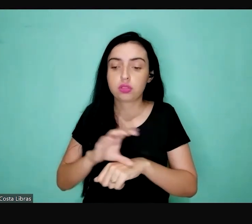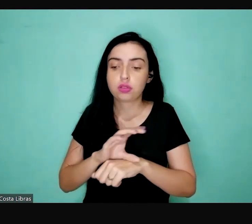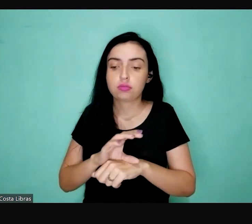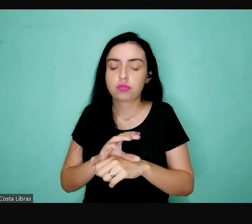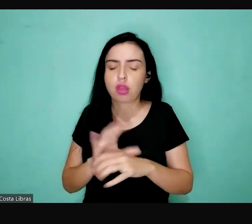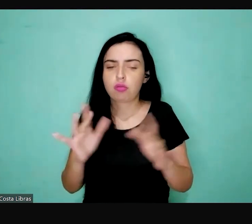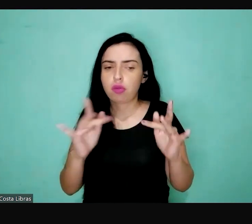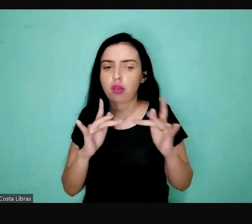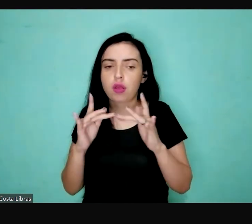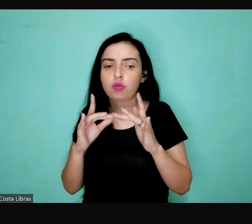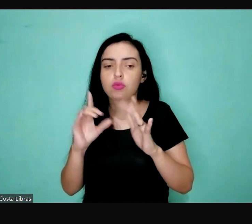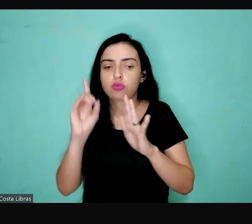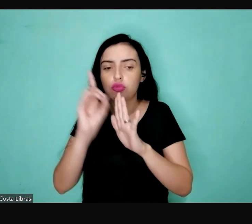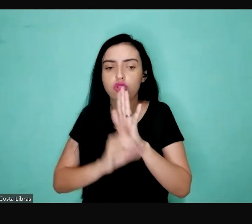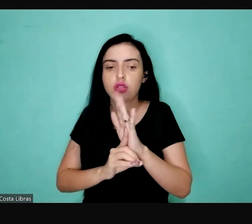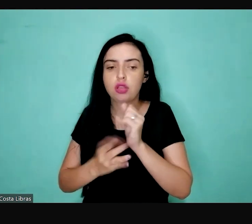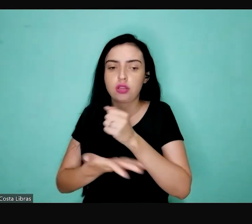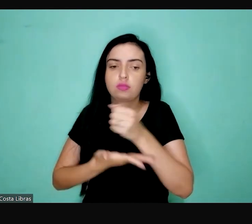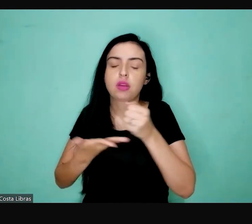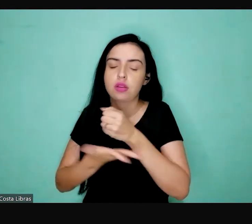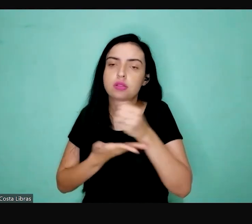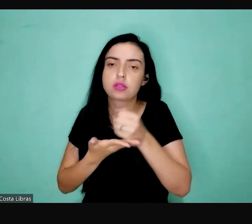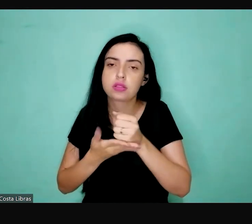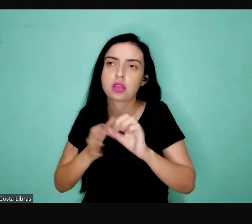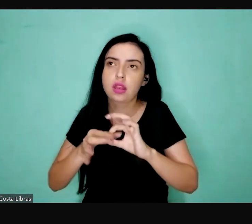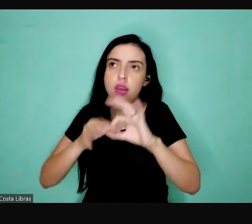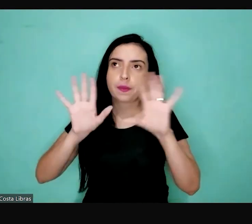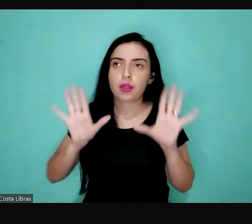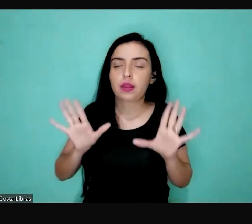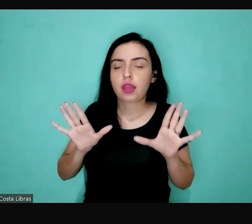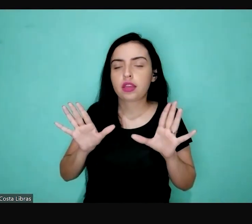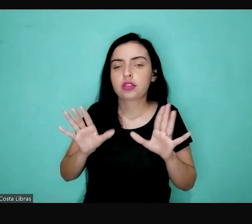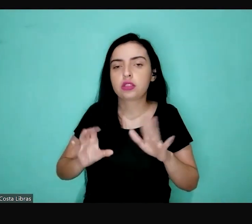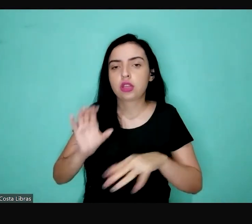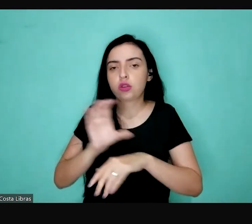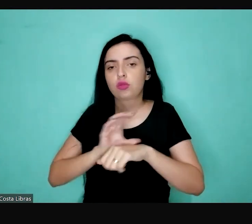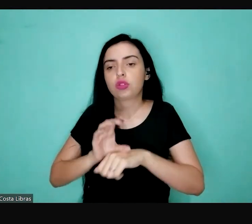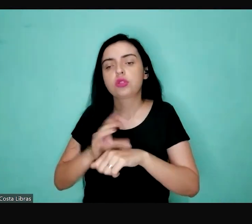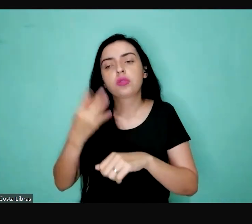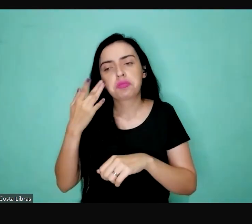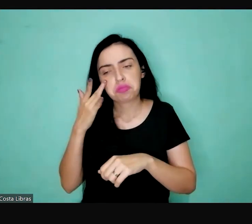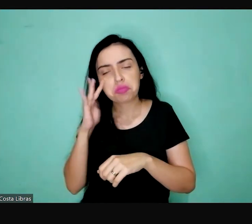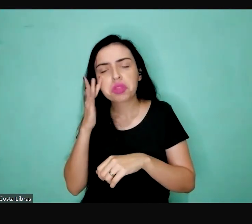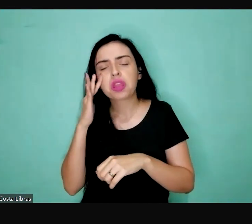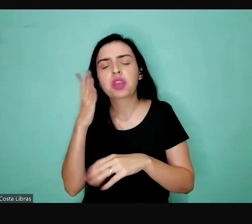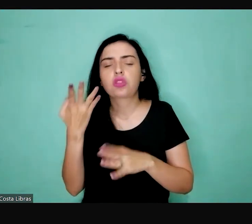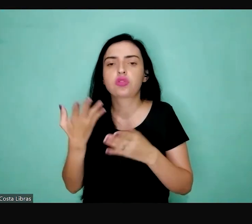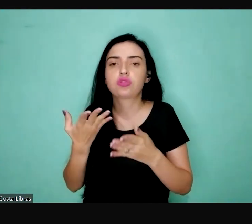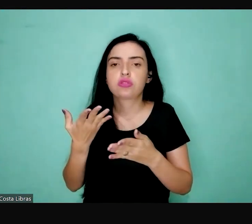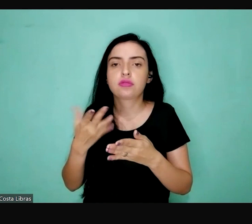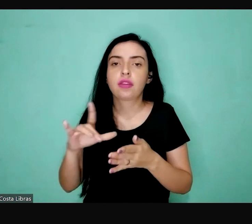aos direitos fundamentais, às liberdades que a Constituição reconhece, vai